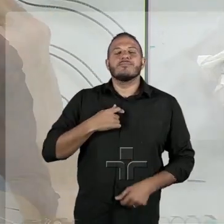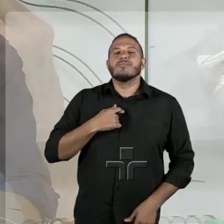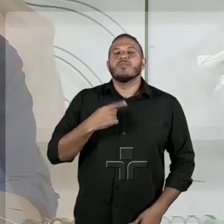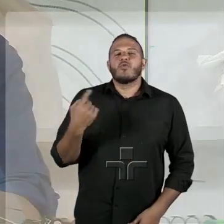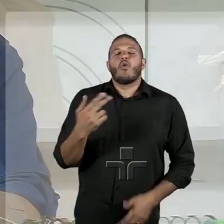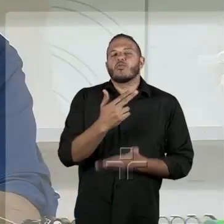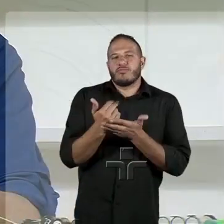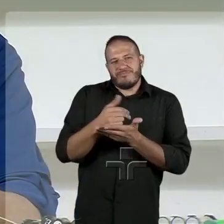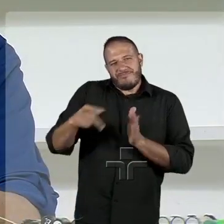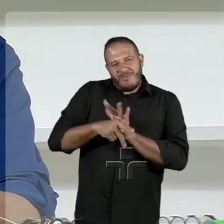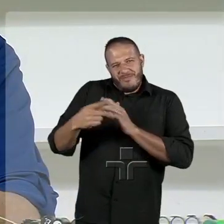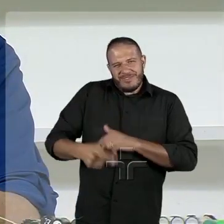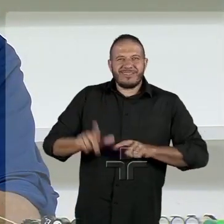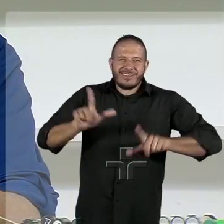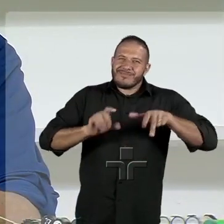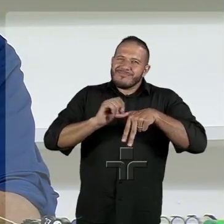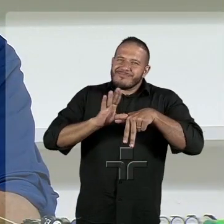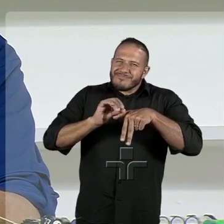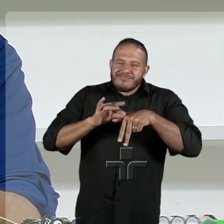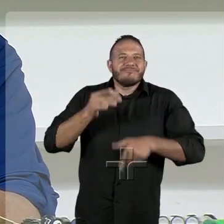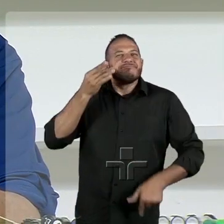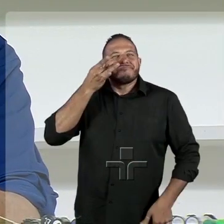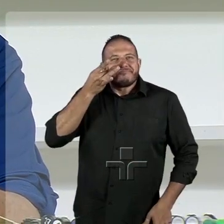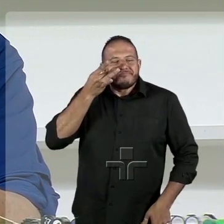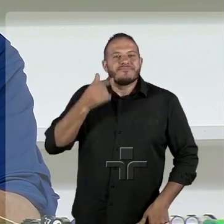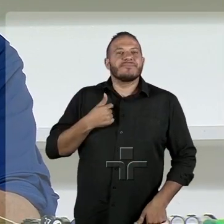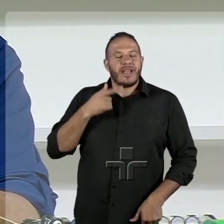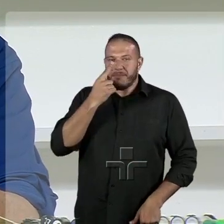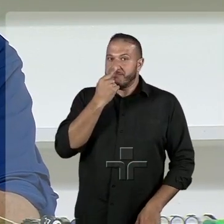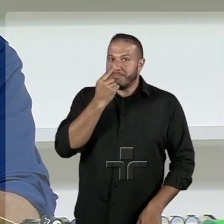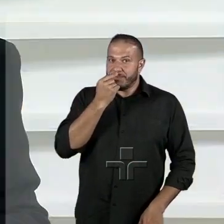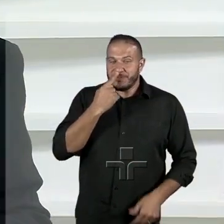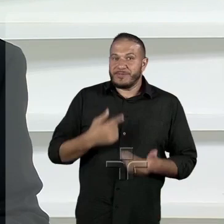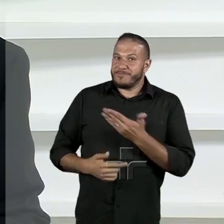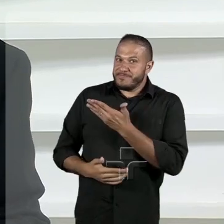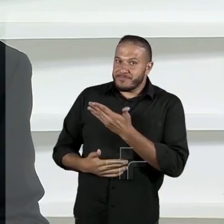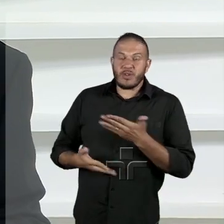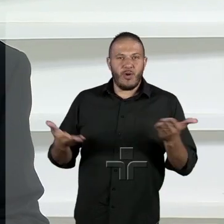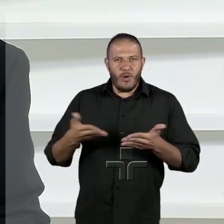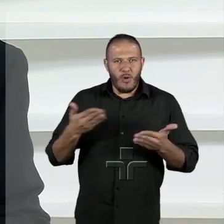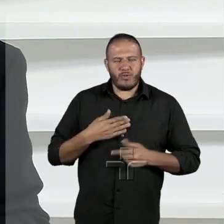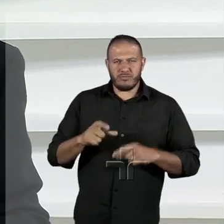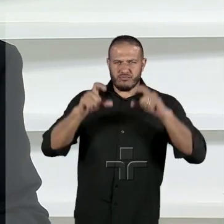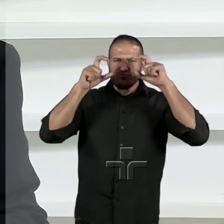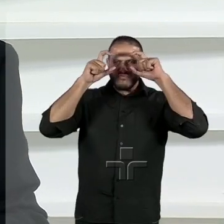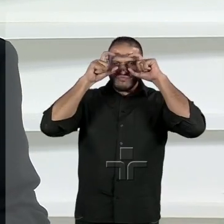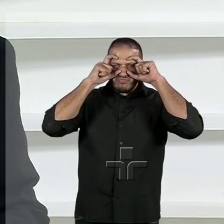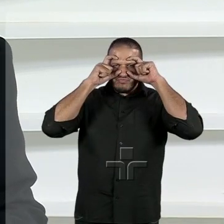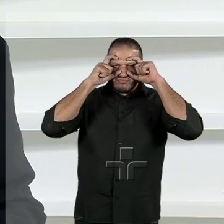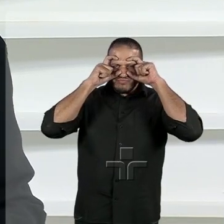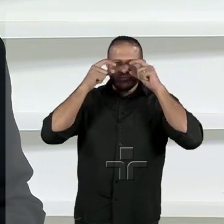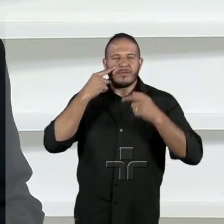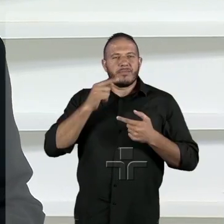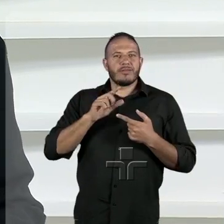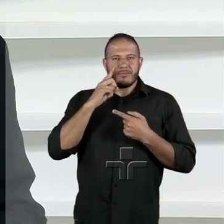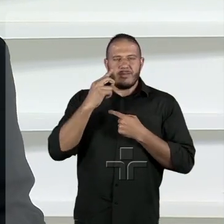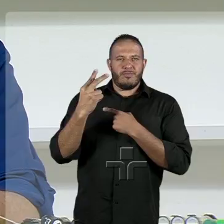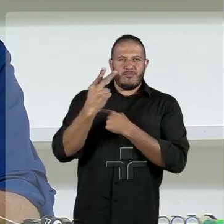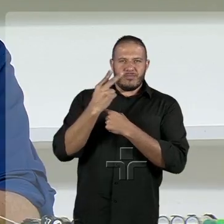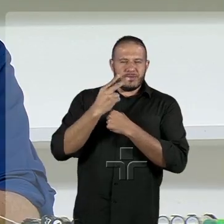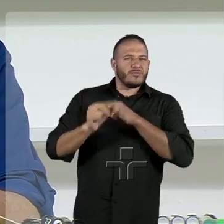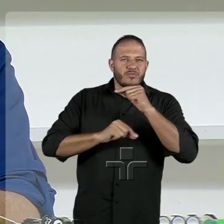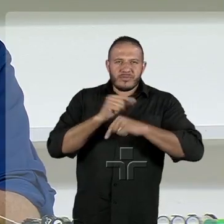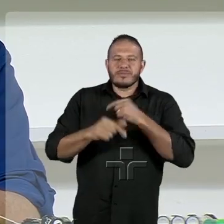nosso cartunista da balbúrdia, Paulo Caruso, hoje de óculos escuros para se proteger